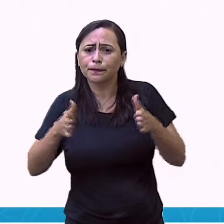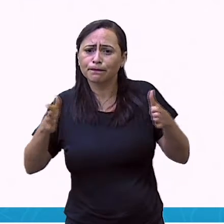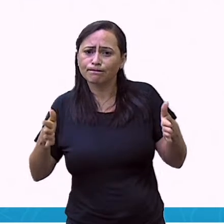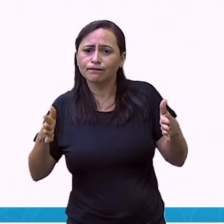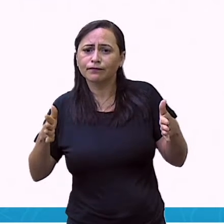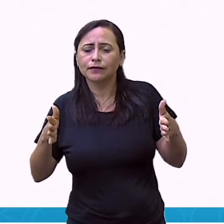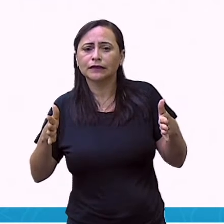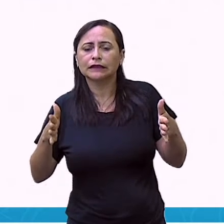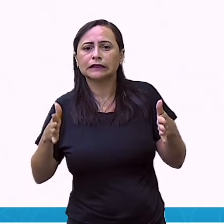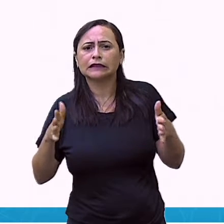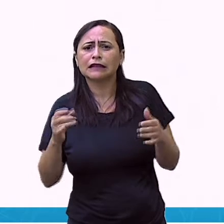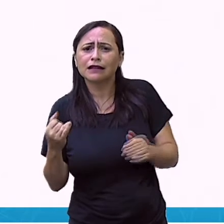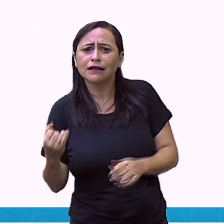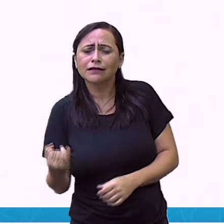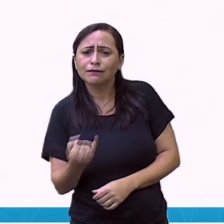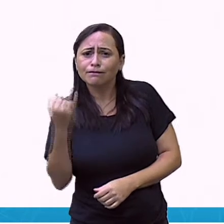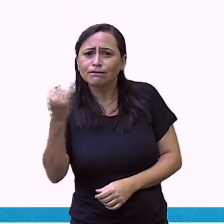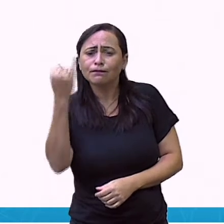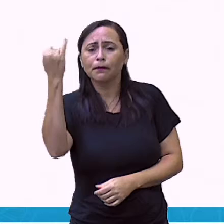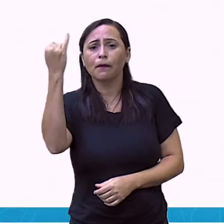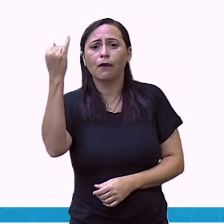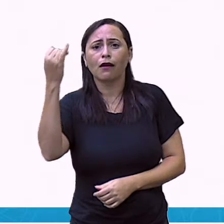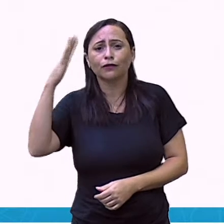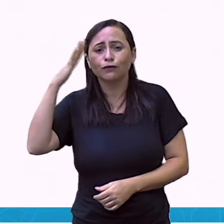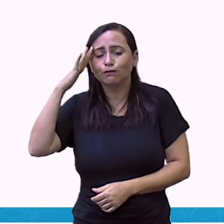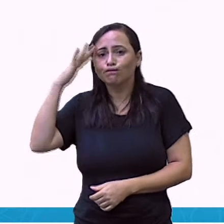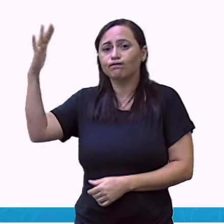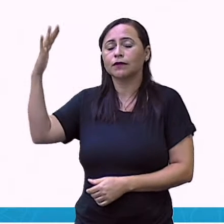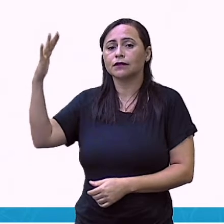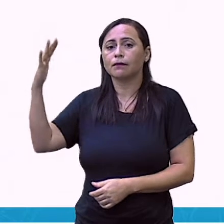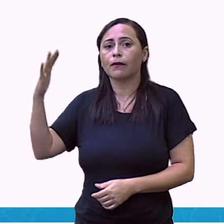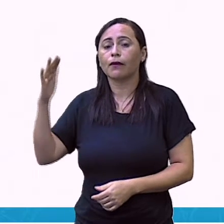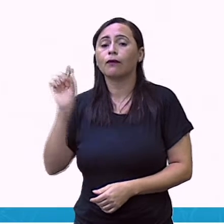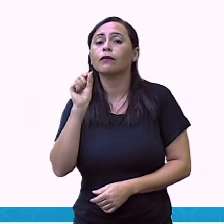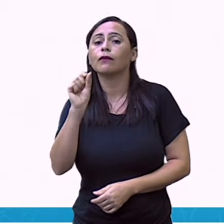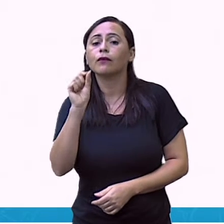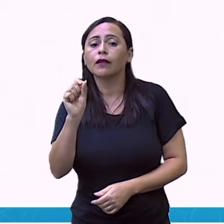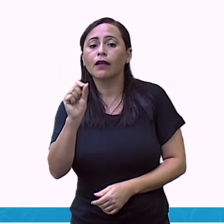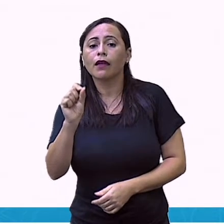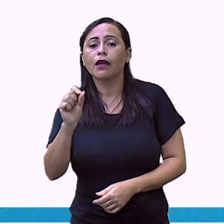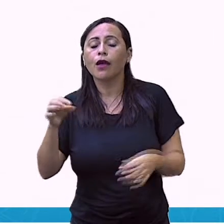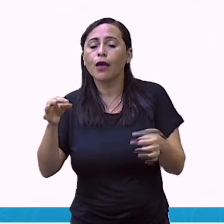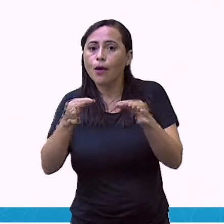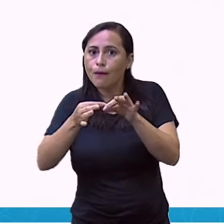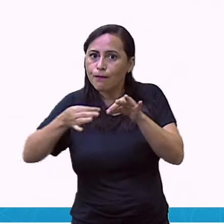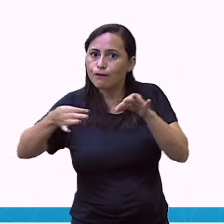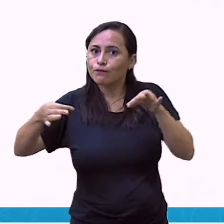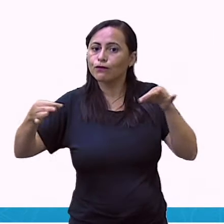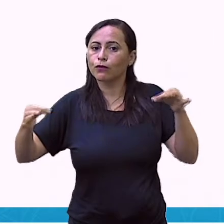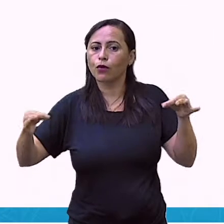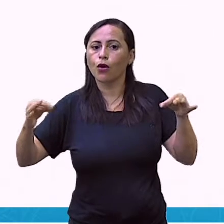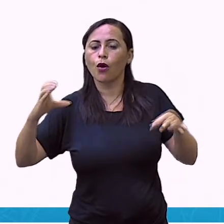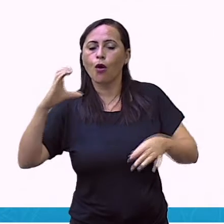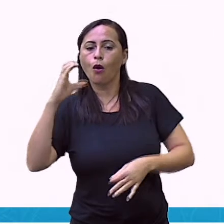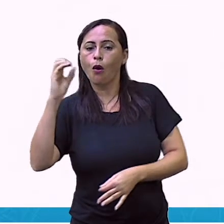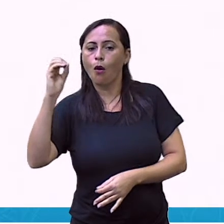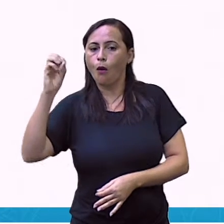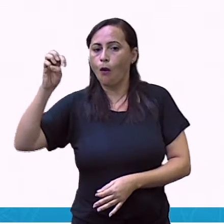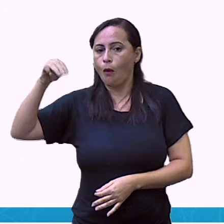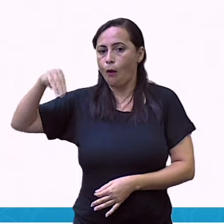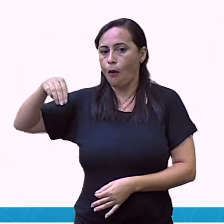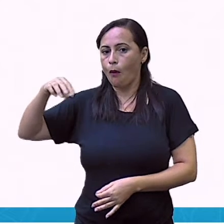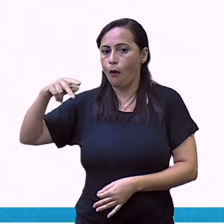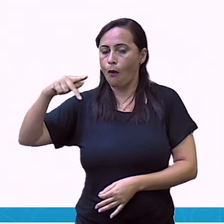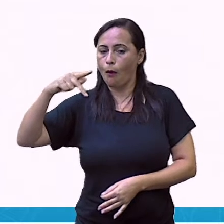principal aqui, nós vamos focar no comprimento, ok? Então, nós vamos deixar um pouquinho agora de lado a de capacidade e